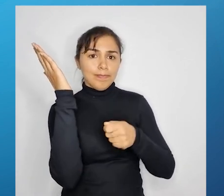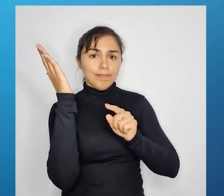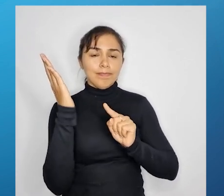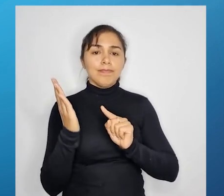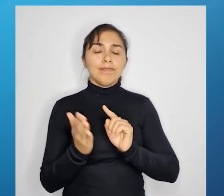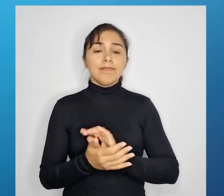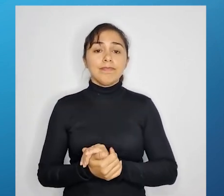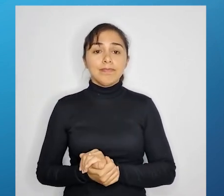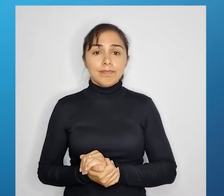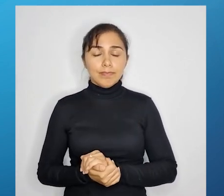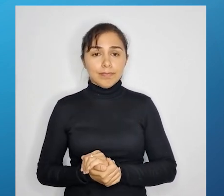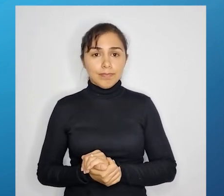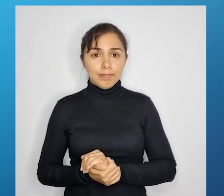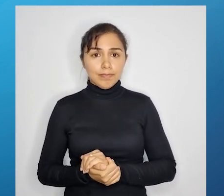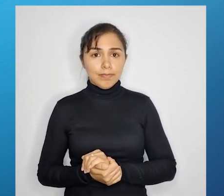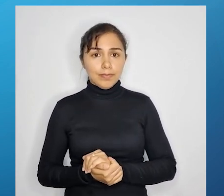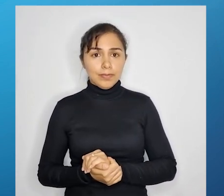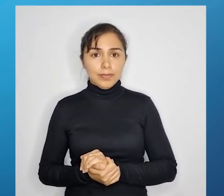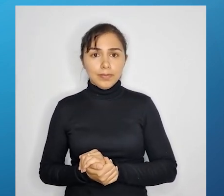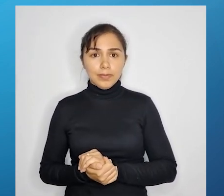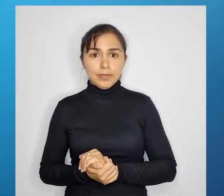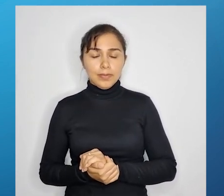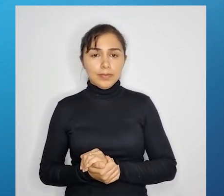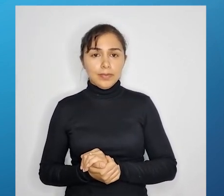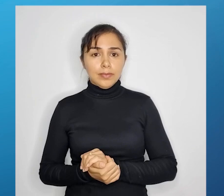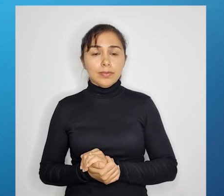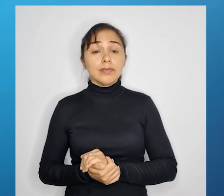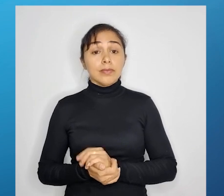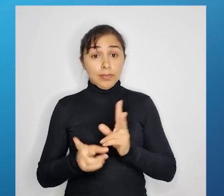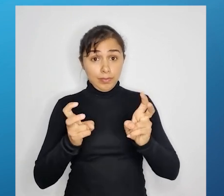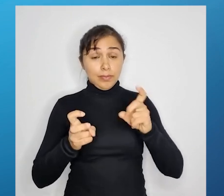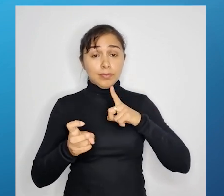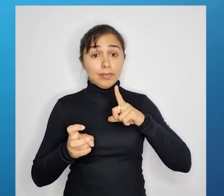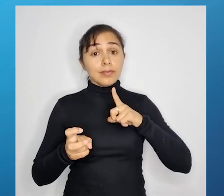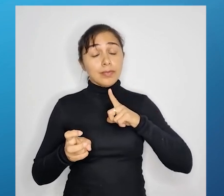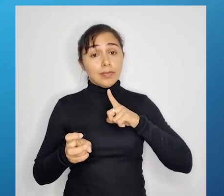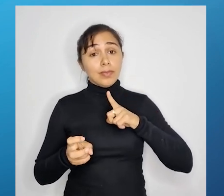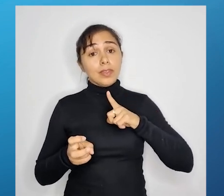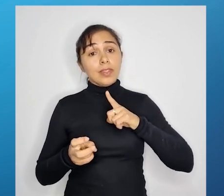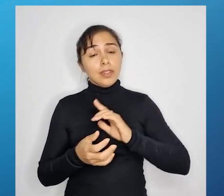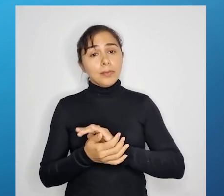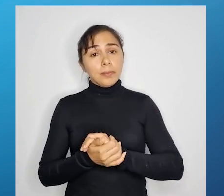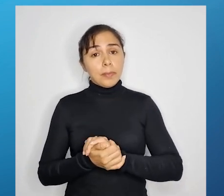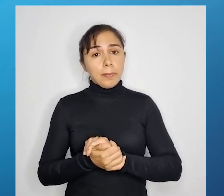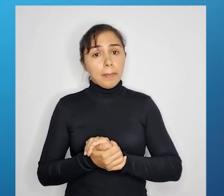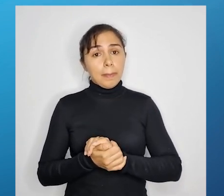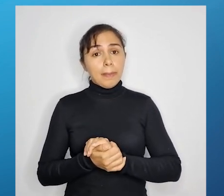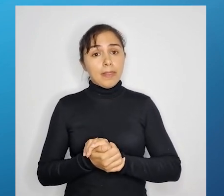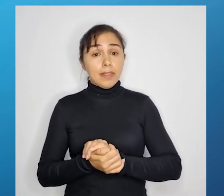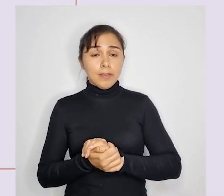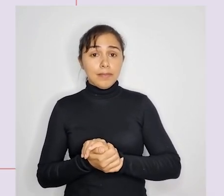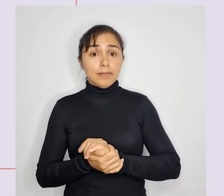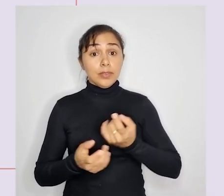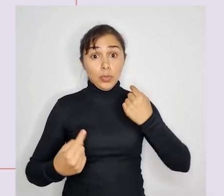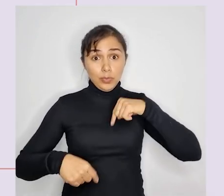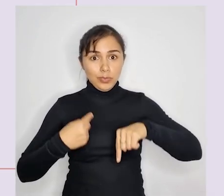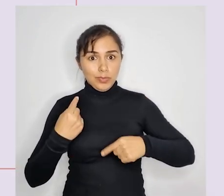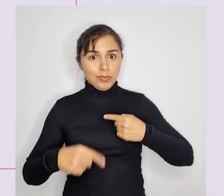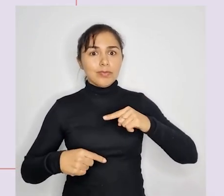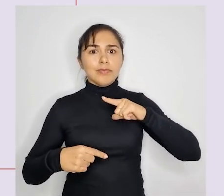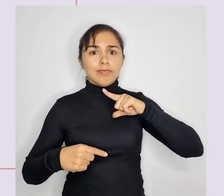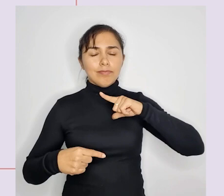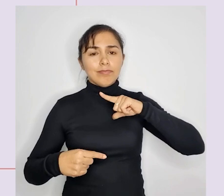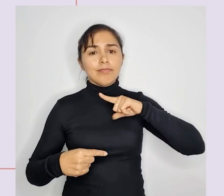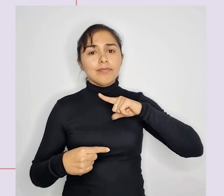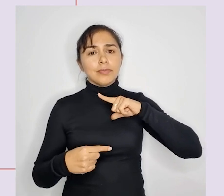de vasos em toda a sua extensão. Esquema do sistema circulatório aberto dos moluscos. Observem também aqui os vasos